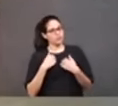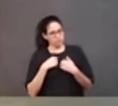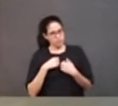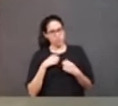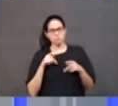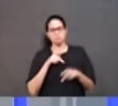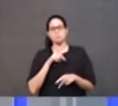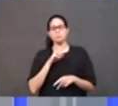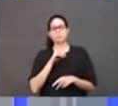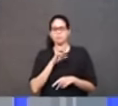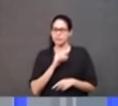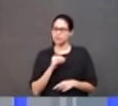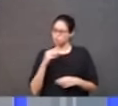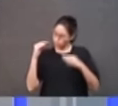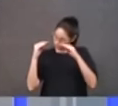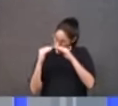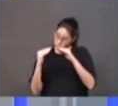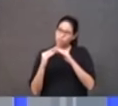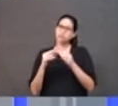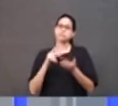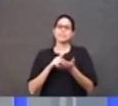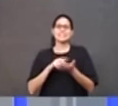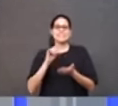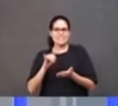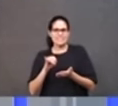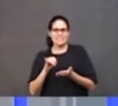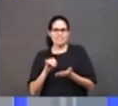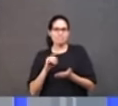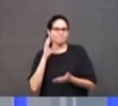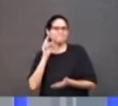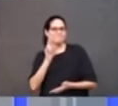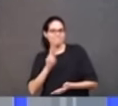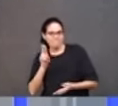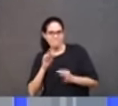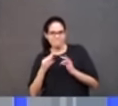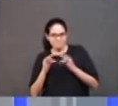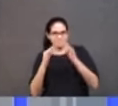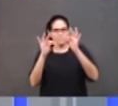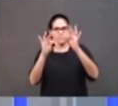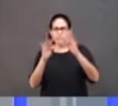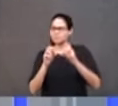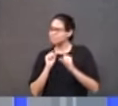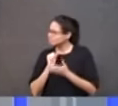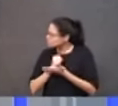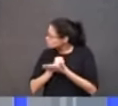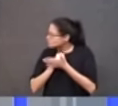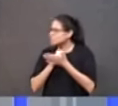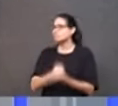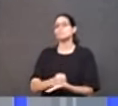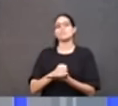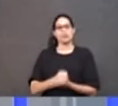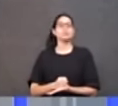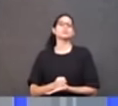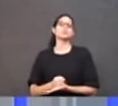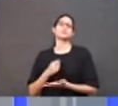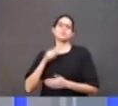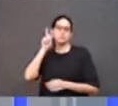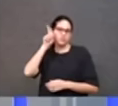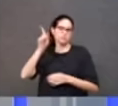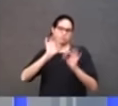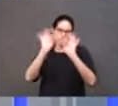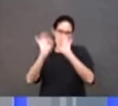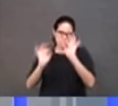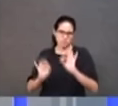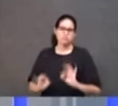de tecnologia da informação, se bem usada, ela pode ser um suporte fantástico à gestão da organização, porque